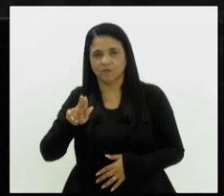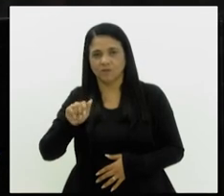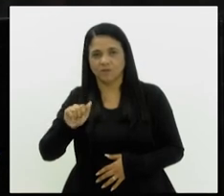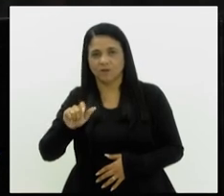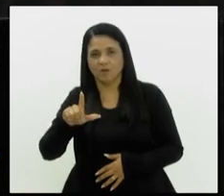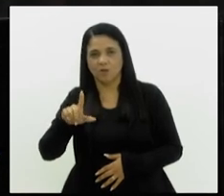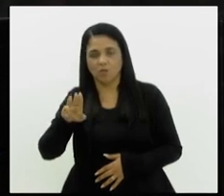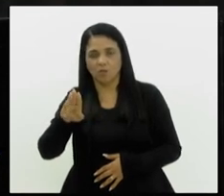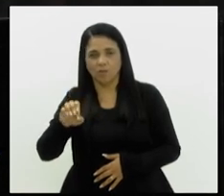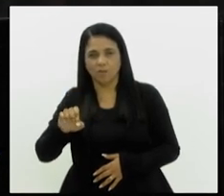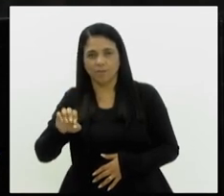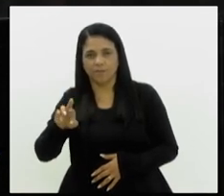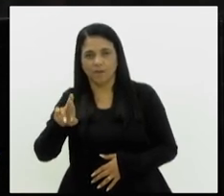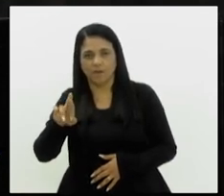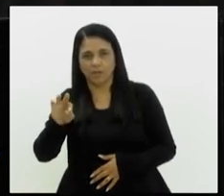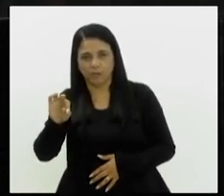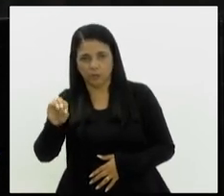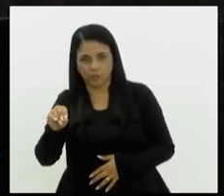E, ao